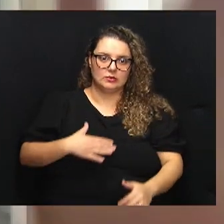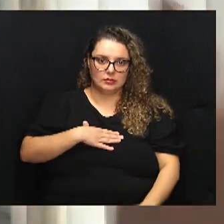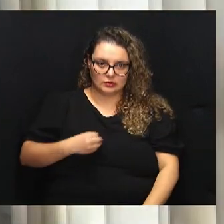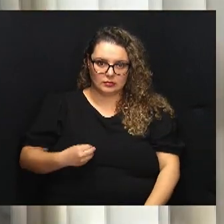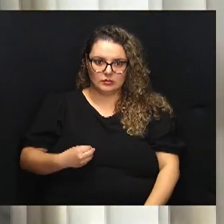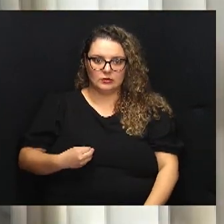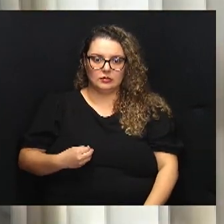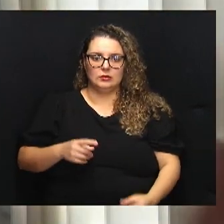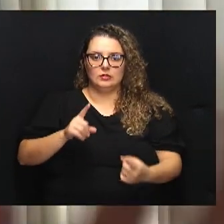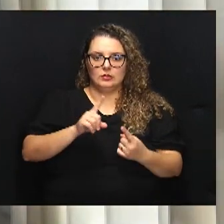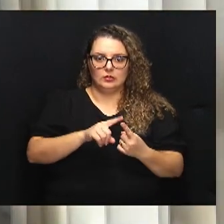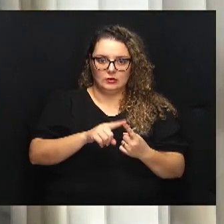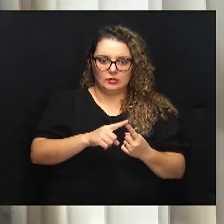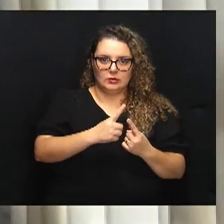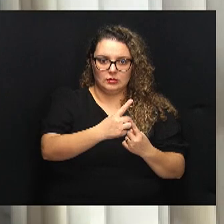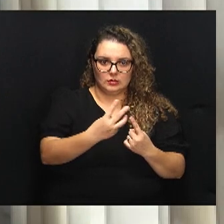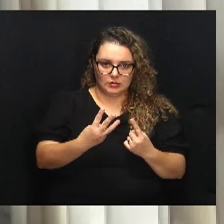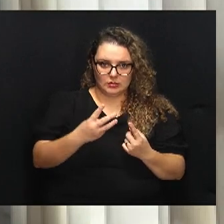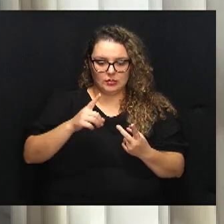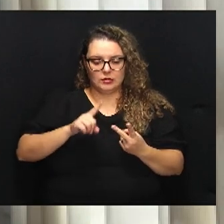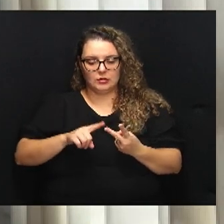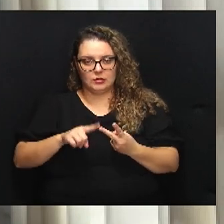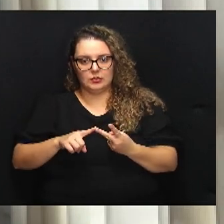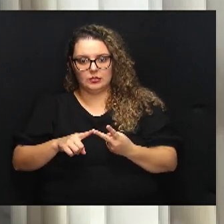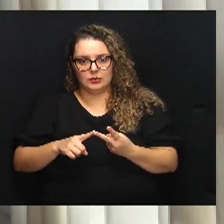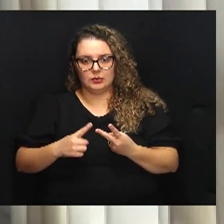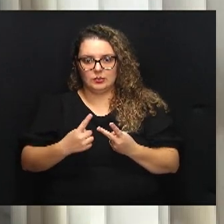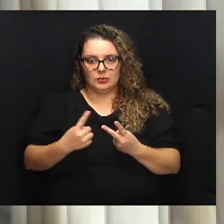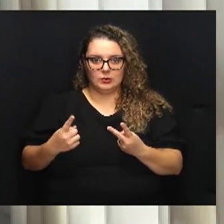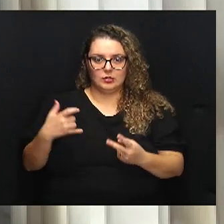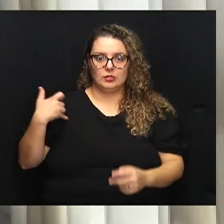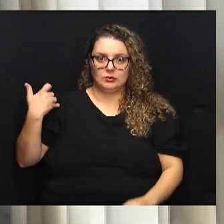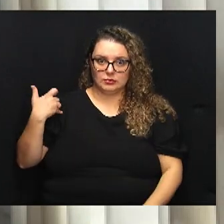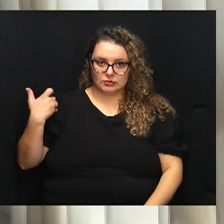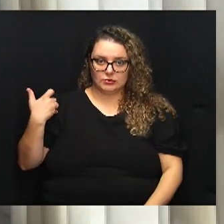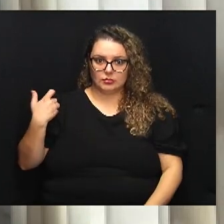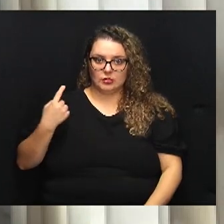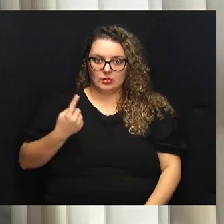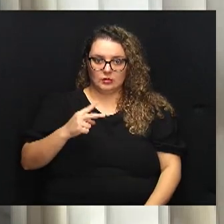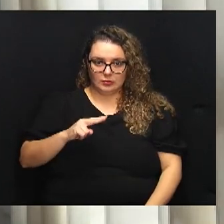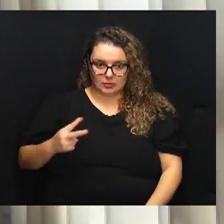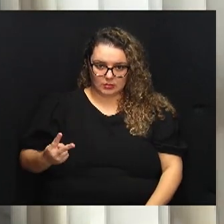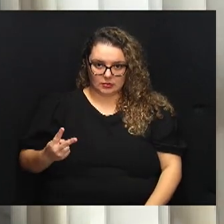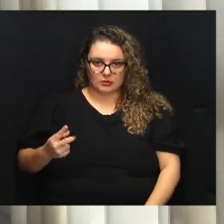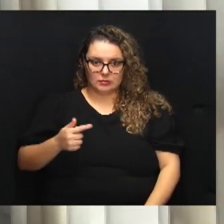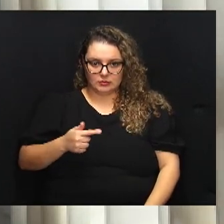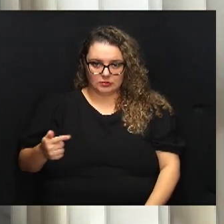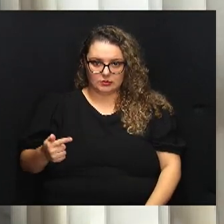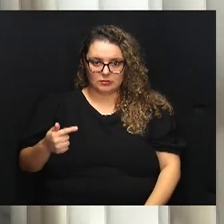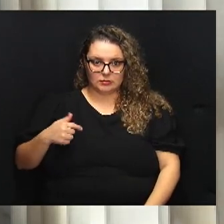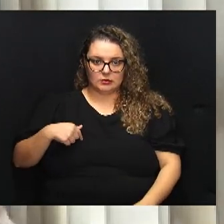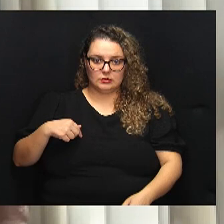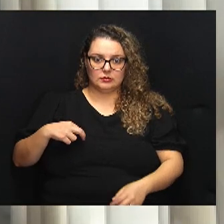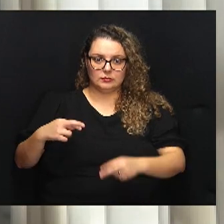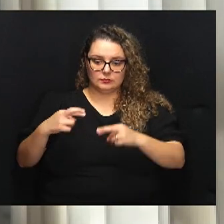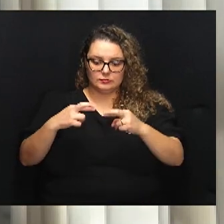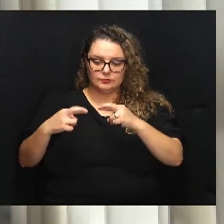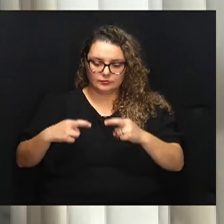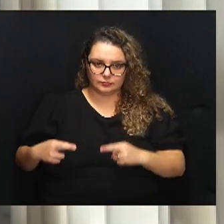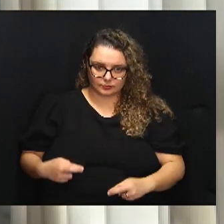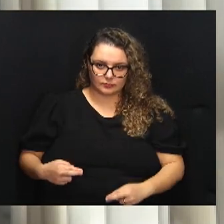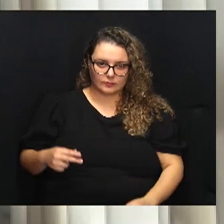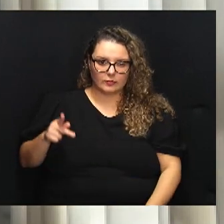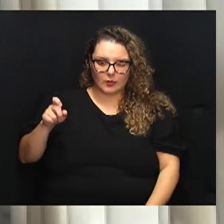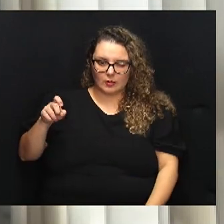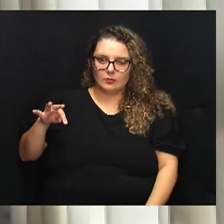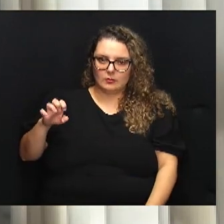Um tem 13 anos e a outra tem 11 anos. Uma vez por semana eu faço um pente fino, vamos chamar